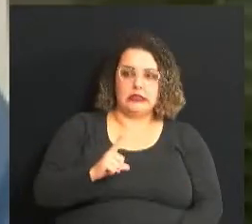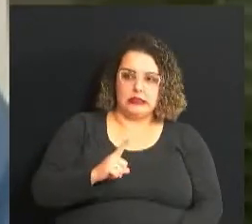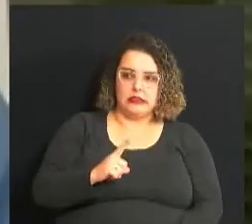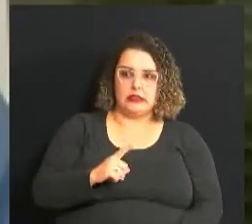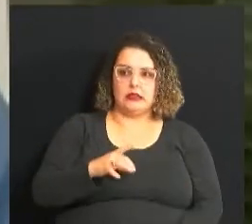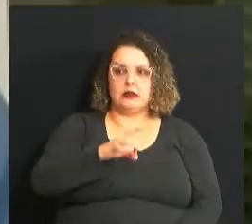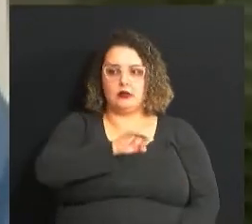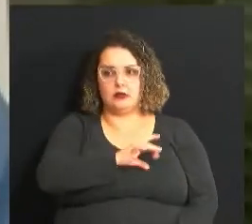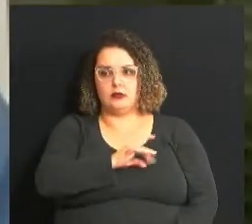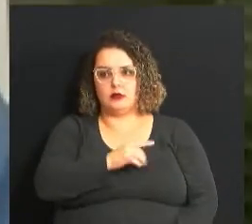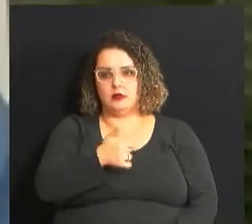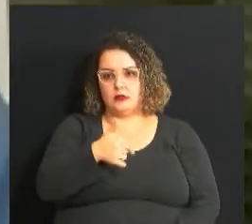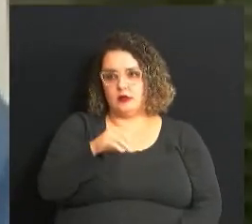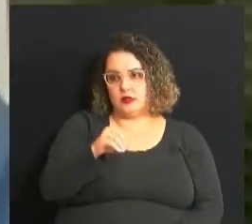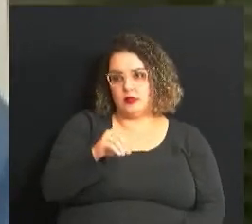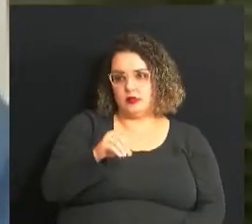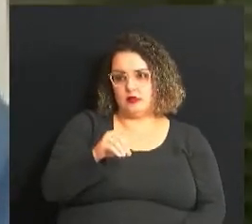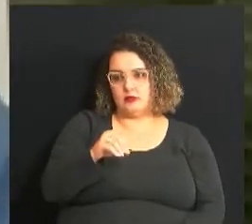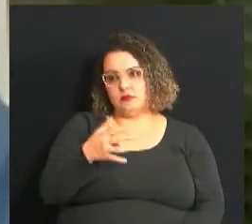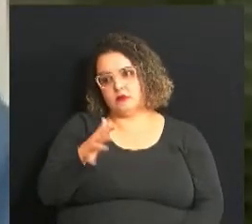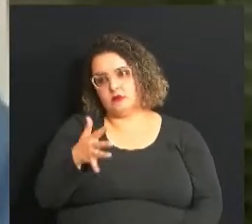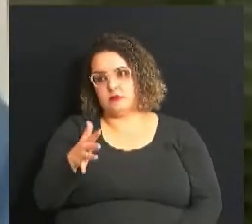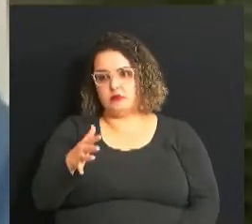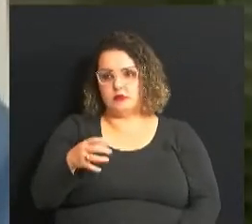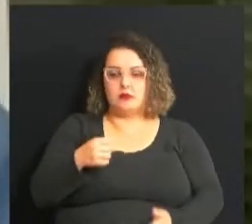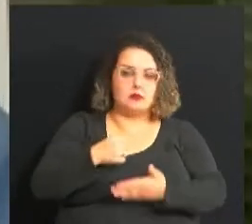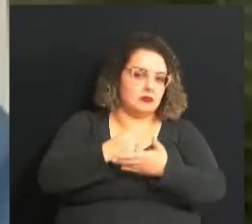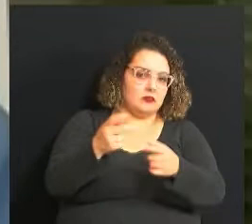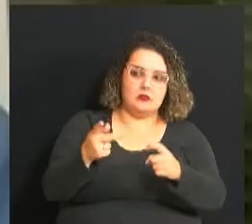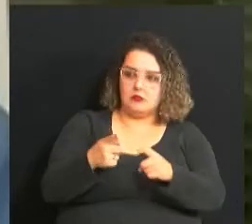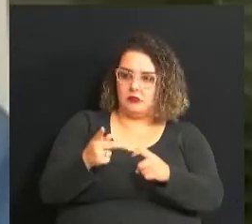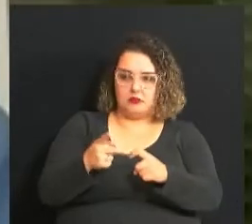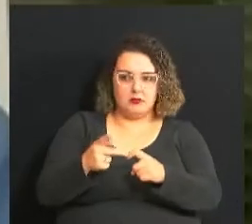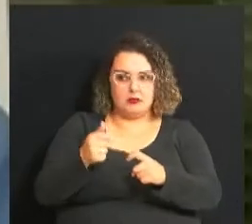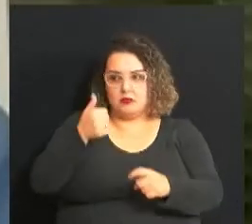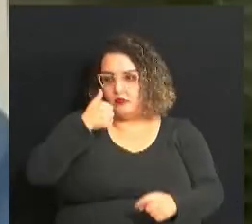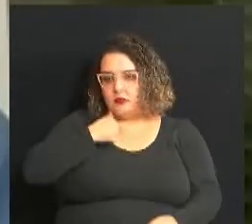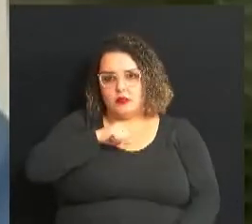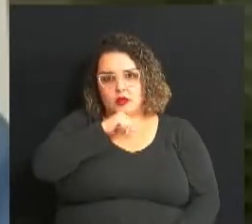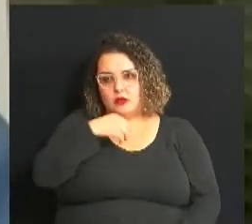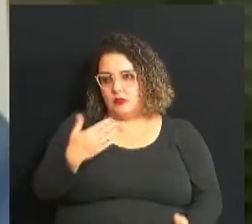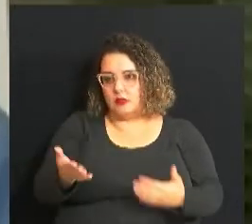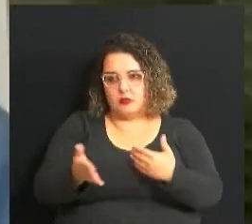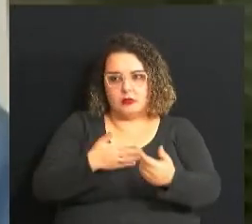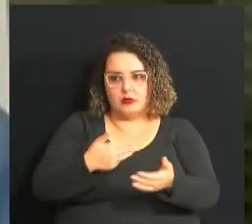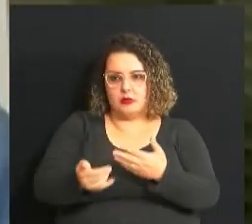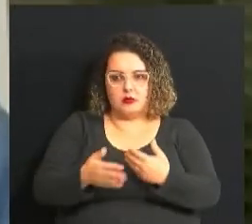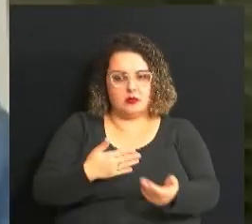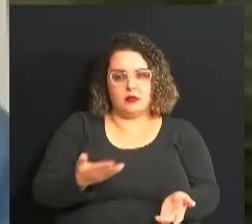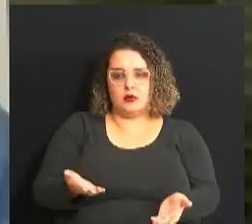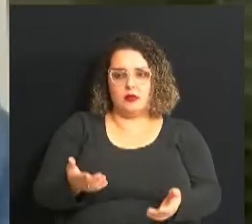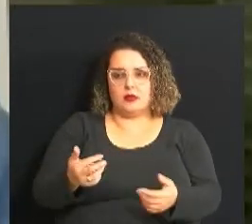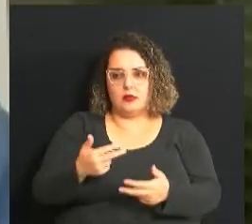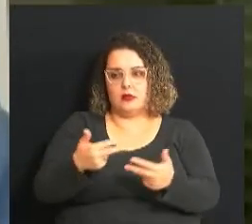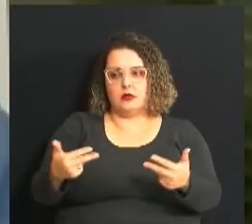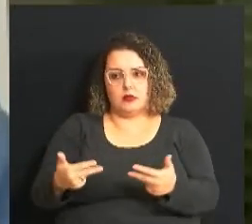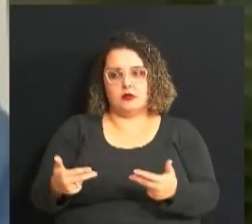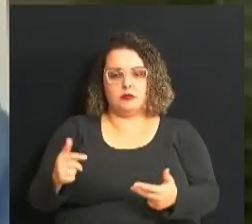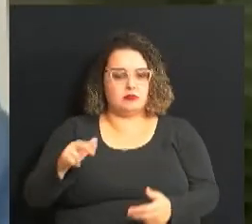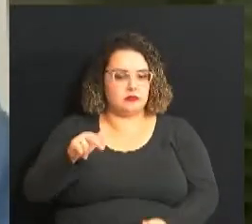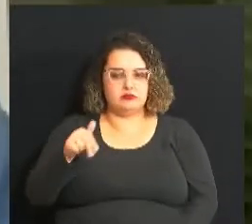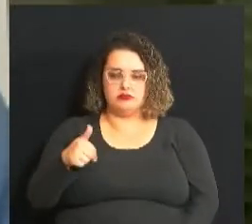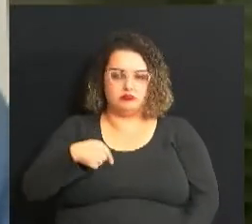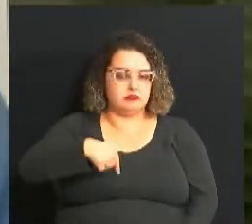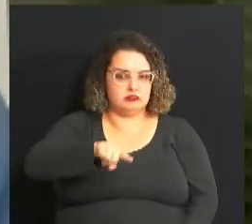faz 20 anos, talvez ele tenha sido levado ao pediatra pela mãe dele, por algum motivo, e depois nunca mais. É natural você ter medo de ir ao